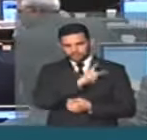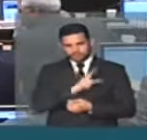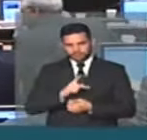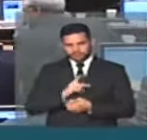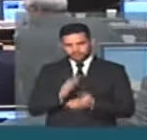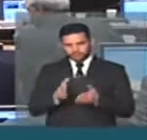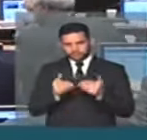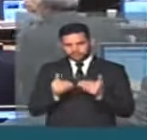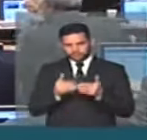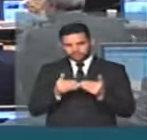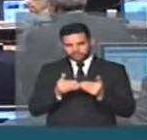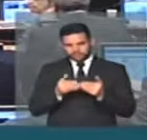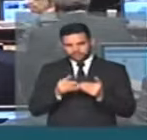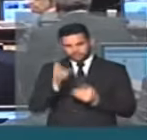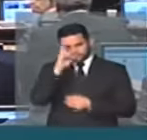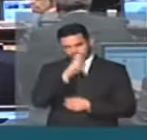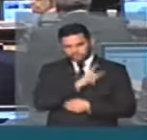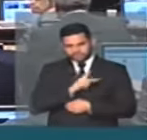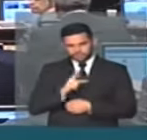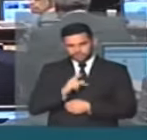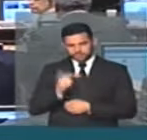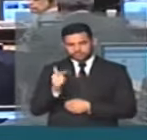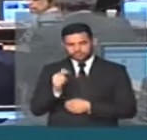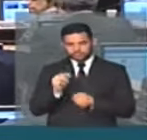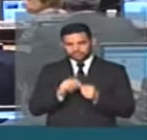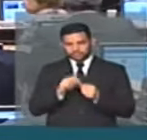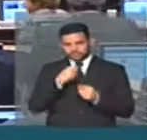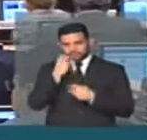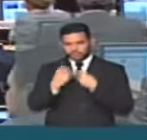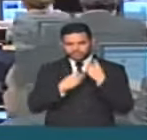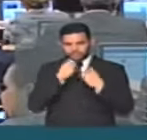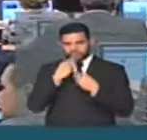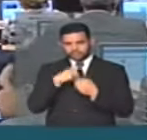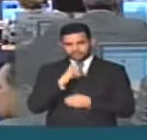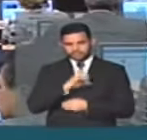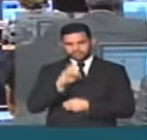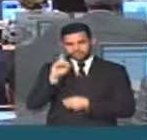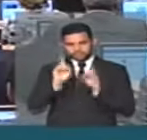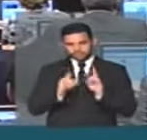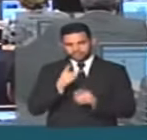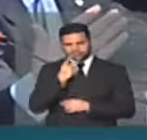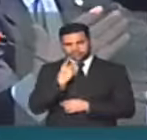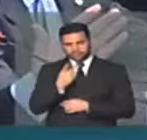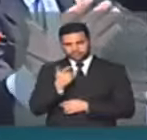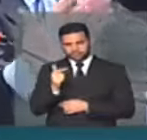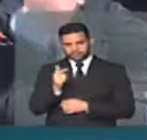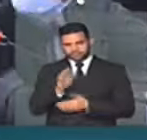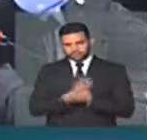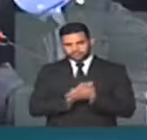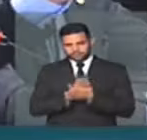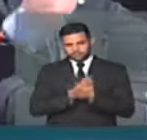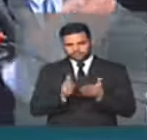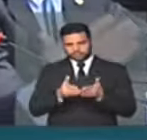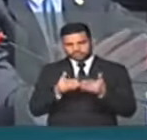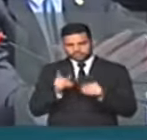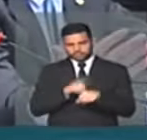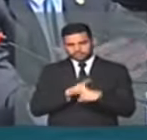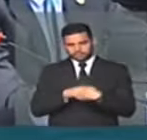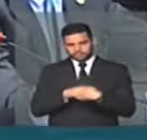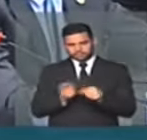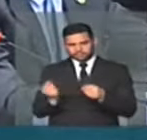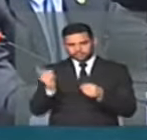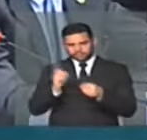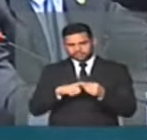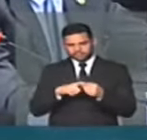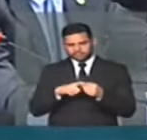Presidente, por favor. Senhor presidente. Presidente, eu não vou gritar para exercer o direito da minha palavra. Não vou. E eu peço que meu tempo possa